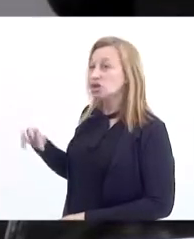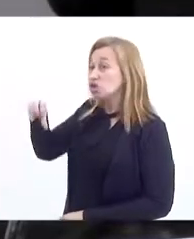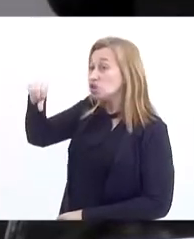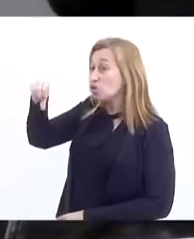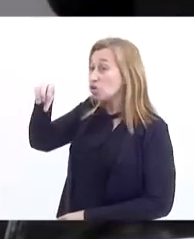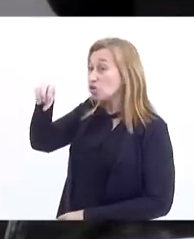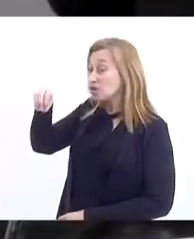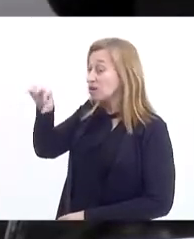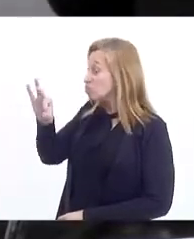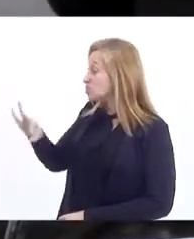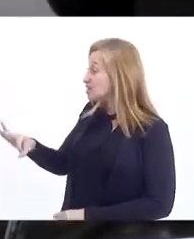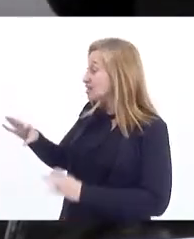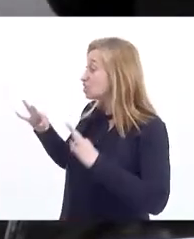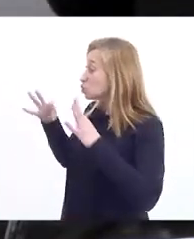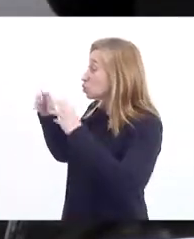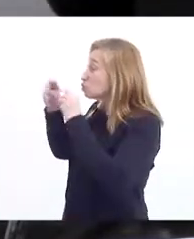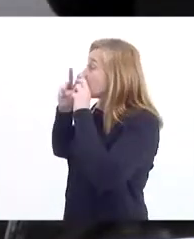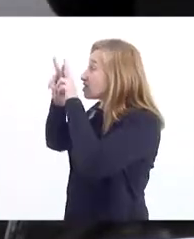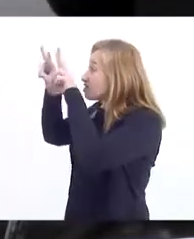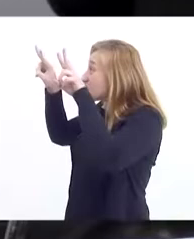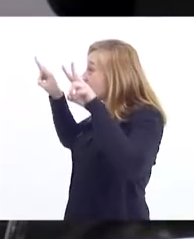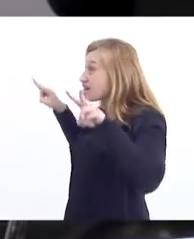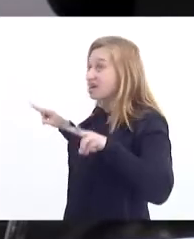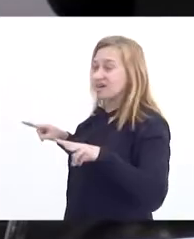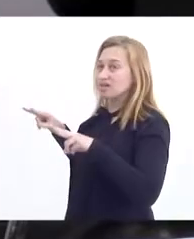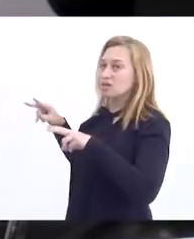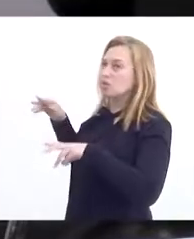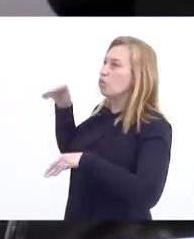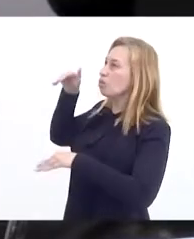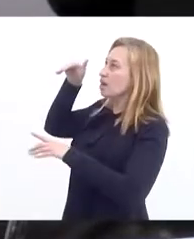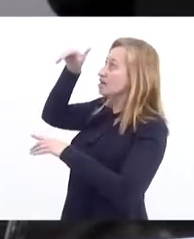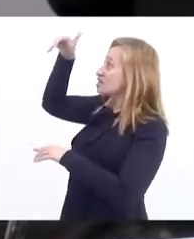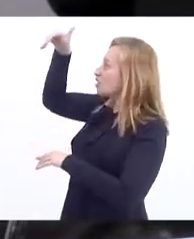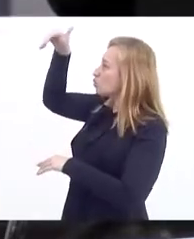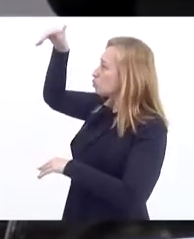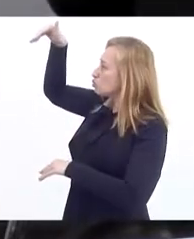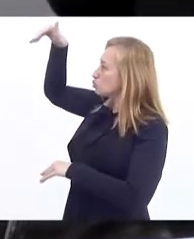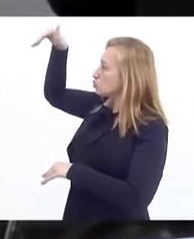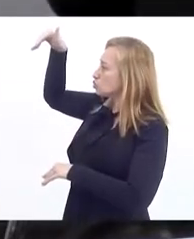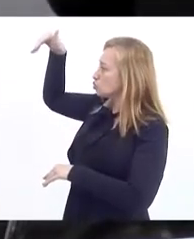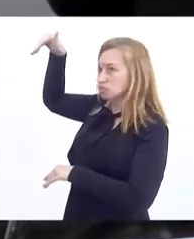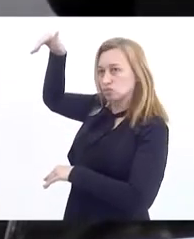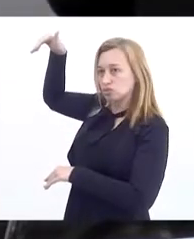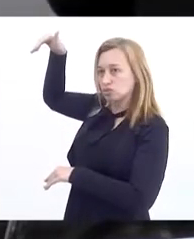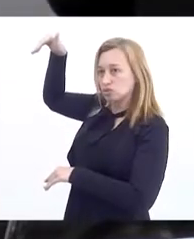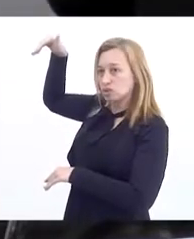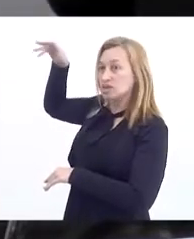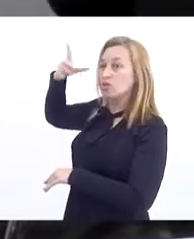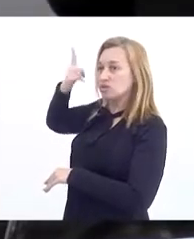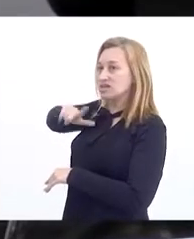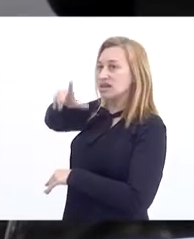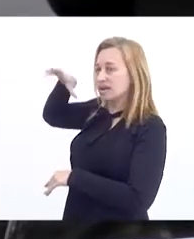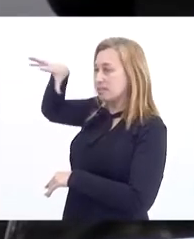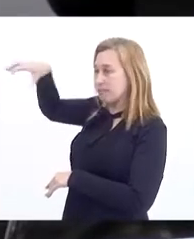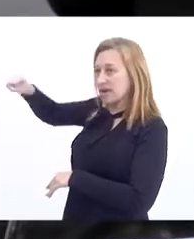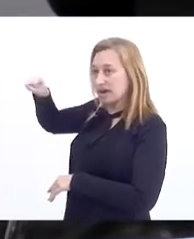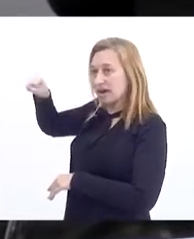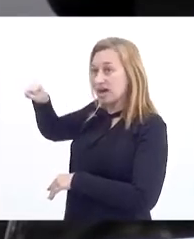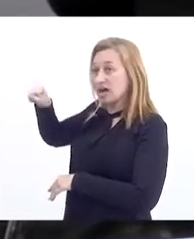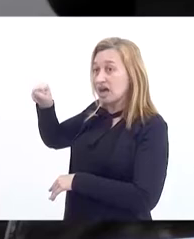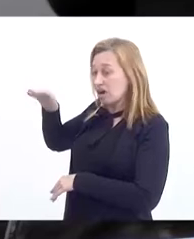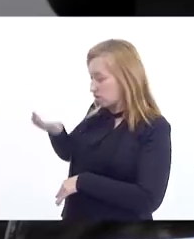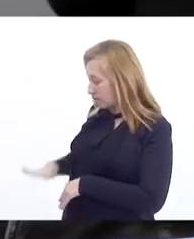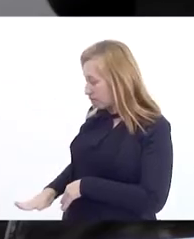90% de todo mundo. Mais alto é prejudicial, porque você não alcança, e mais baixo, pior ainda. Como é